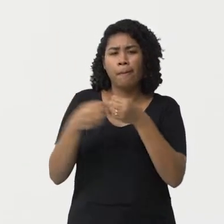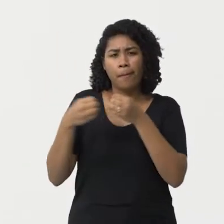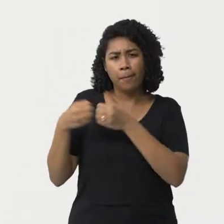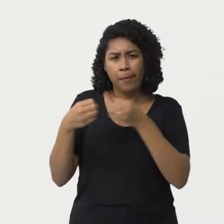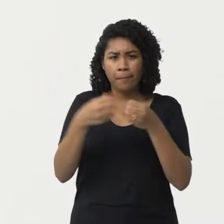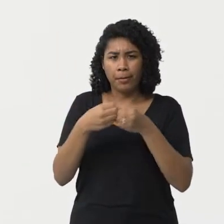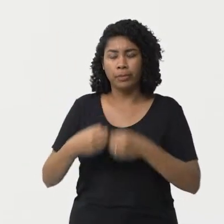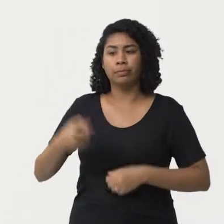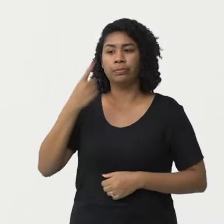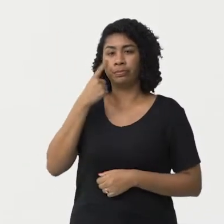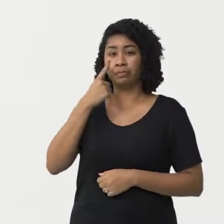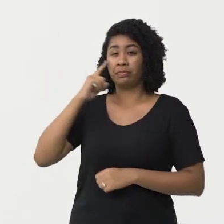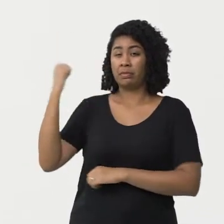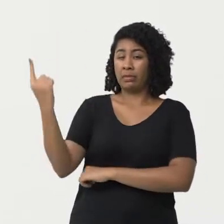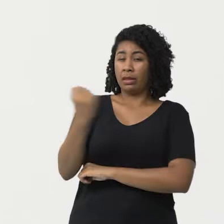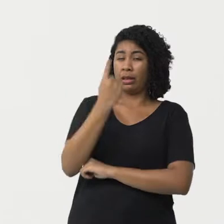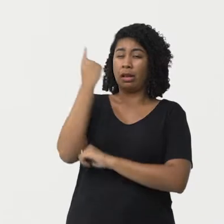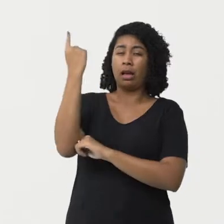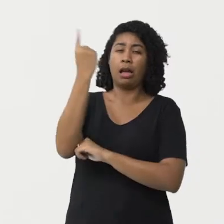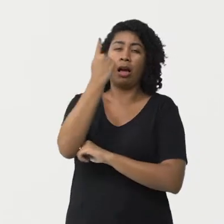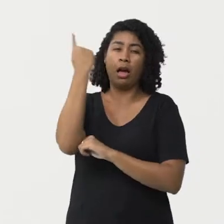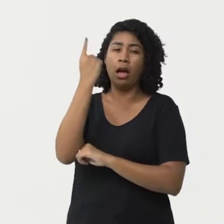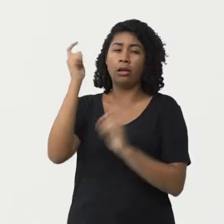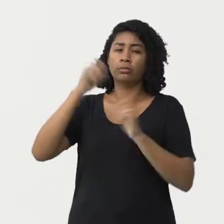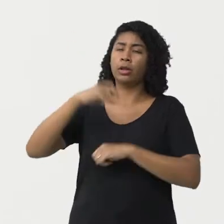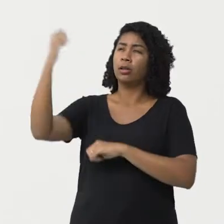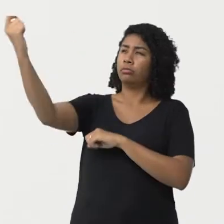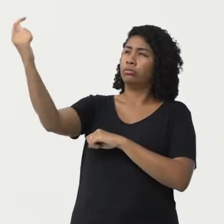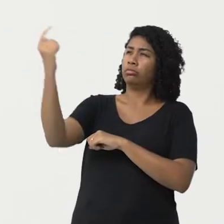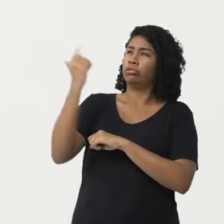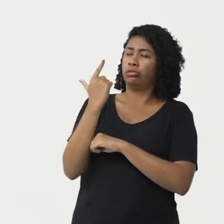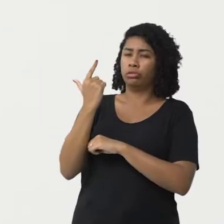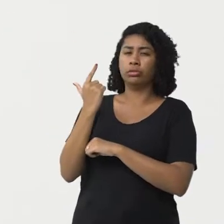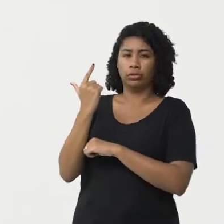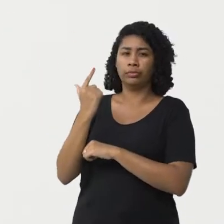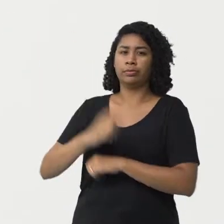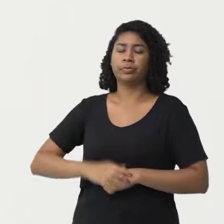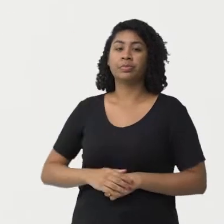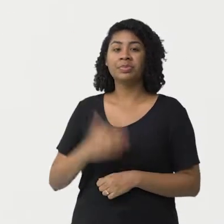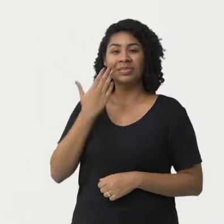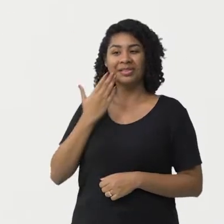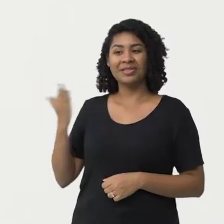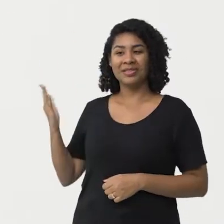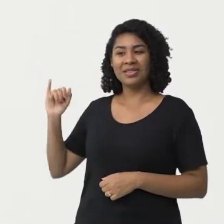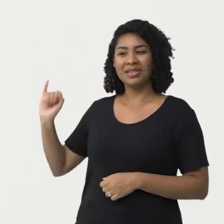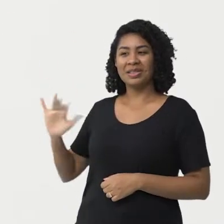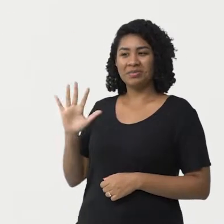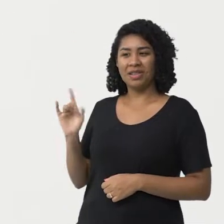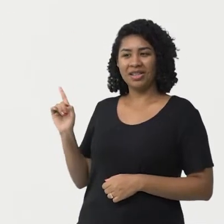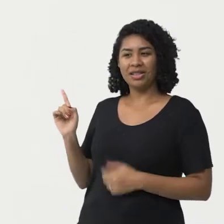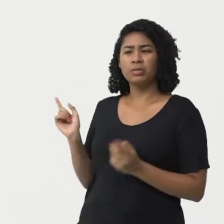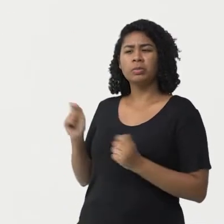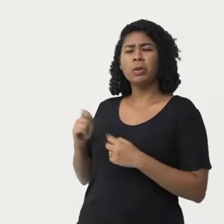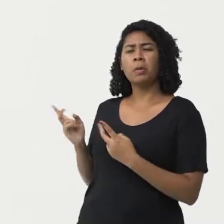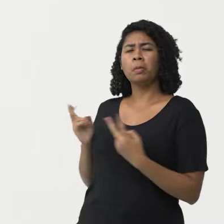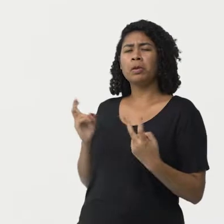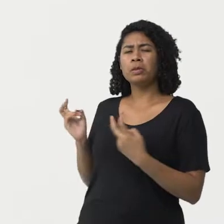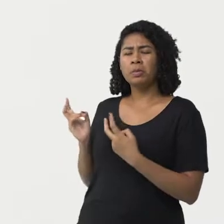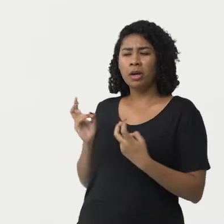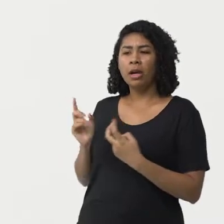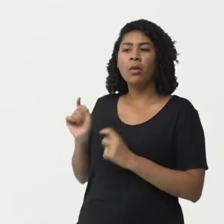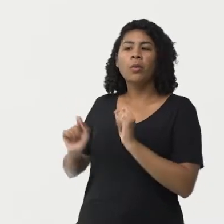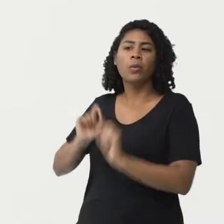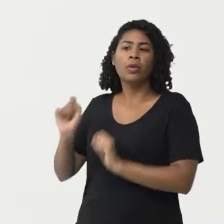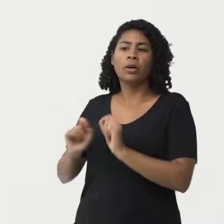Suas copas chegam a barrar a penetração da luz. Olha só aqui nessa imagem aqui comigo. Vocês podem reparar que parece que